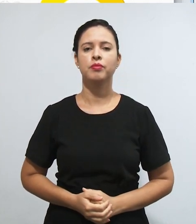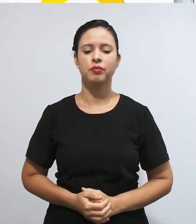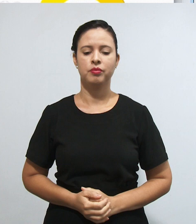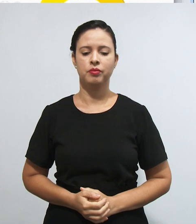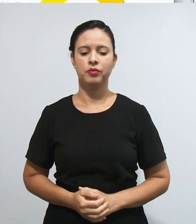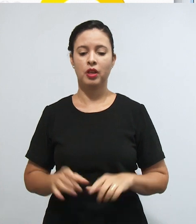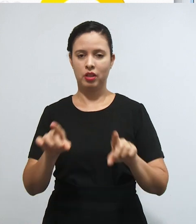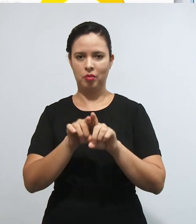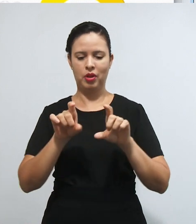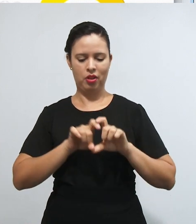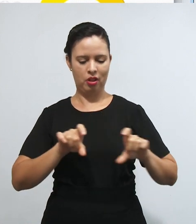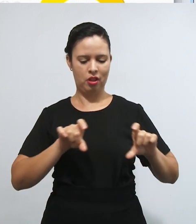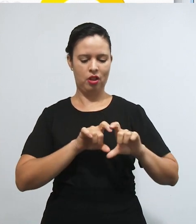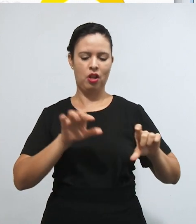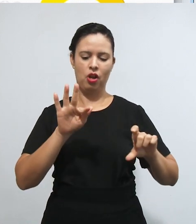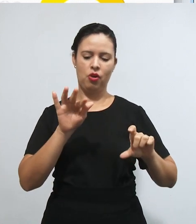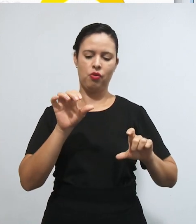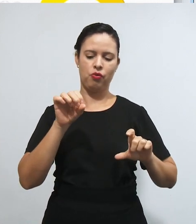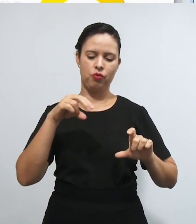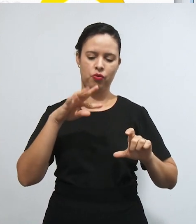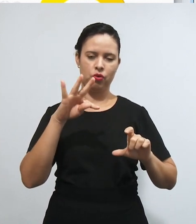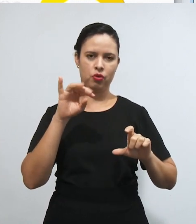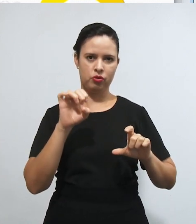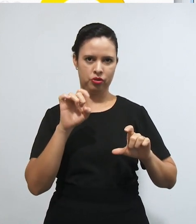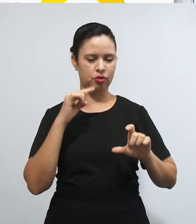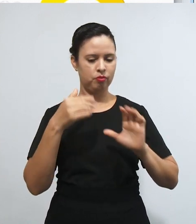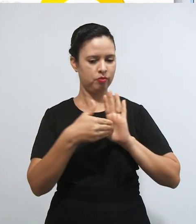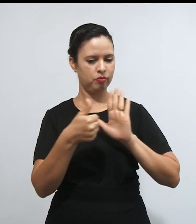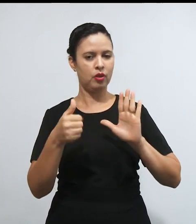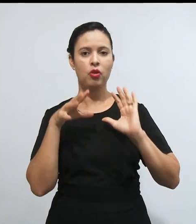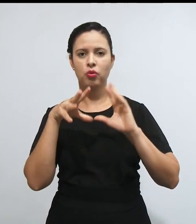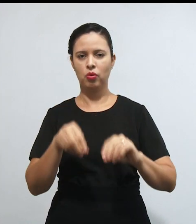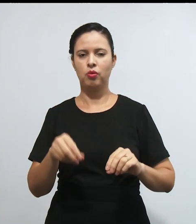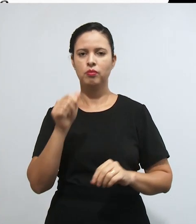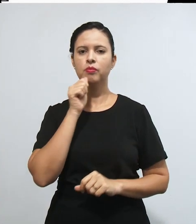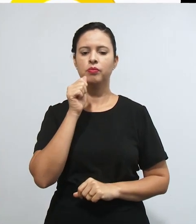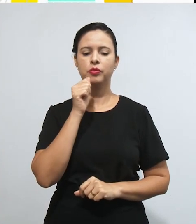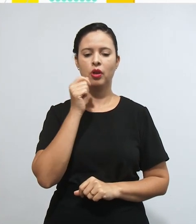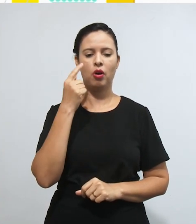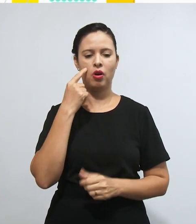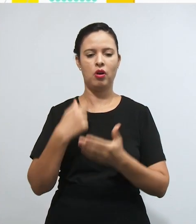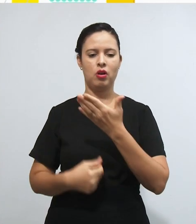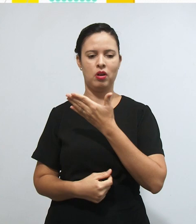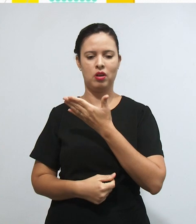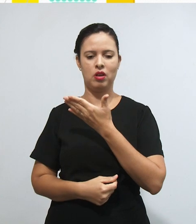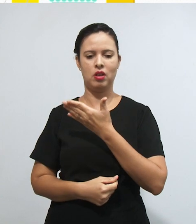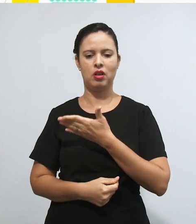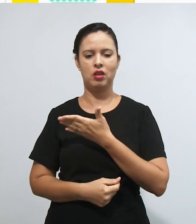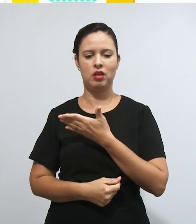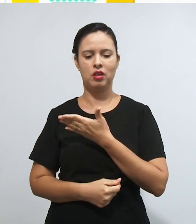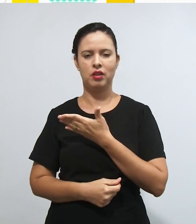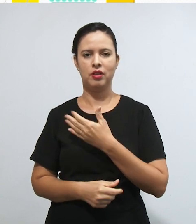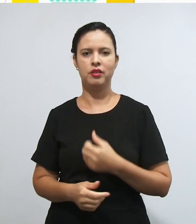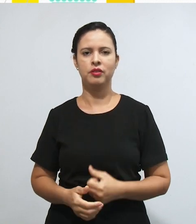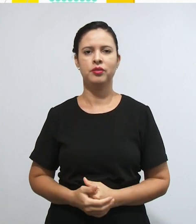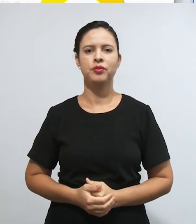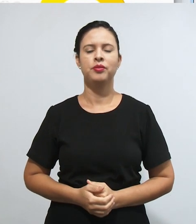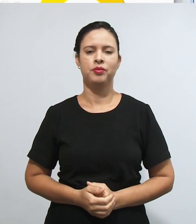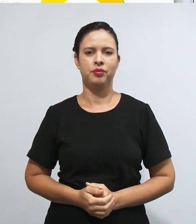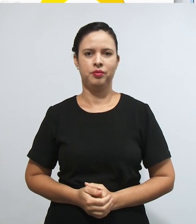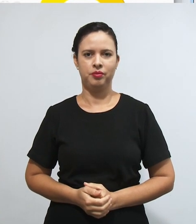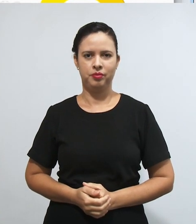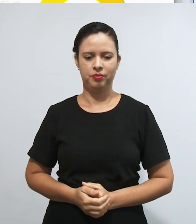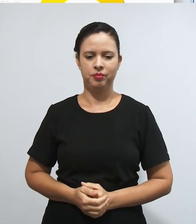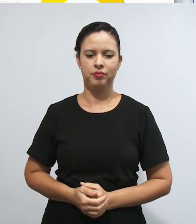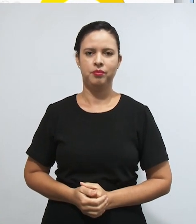que foi eu mesmo que fiz, ó, vou tirar. Tá? Então agora está sem animação. Quando eu entrar aqui na apresentação, fica assim, ó.